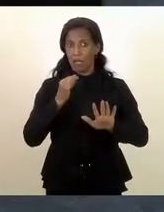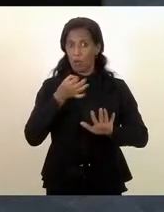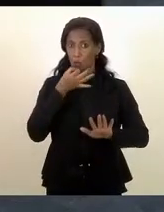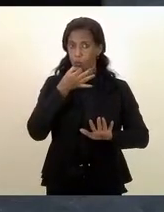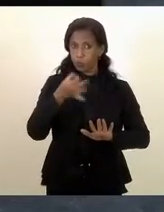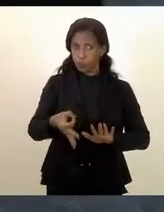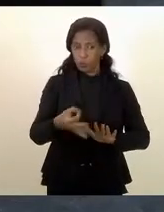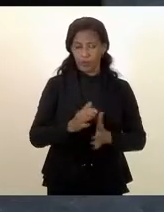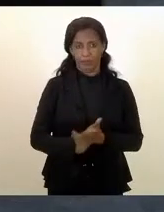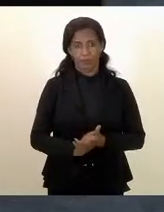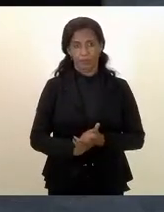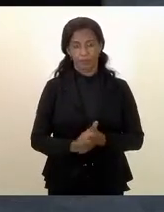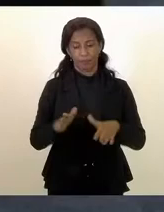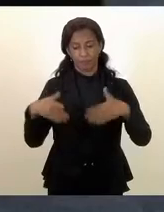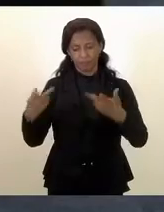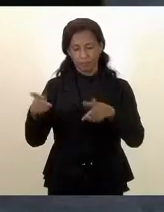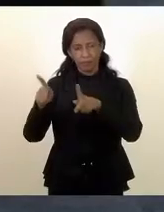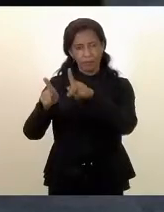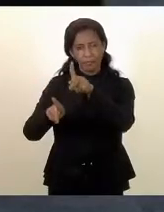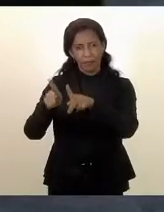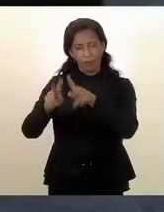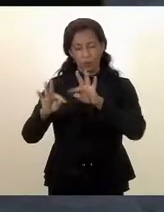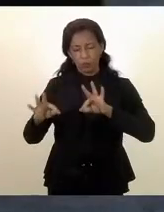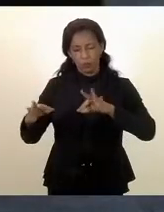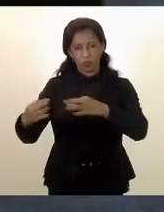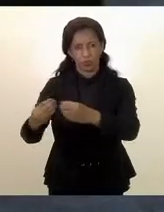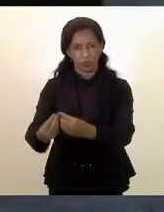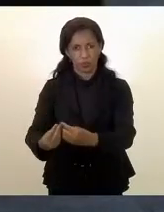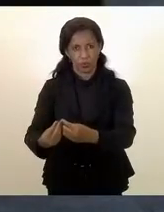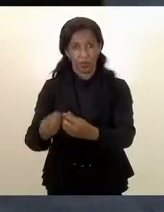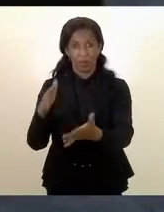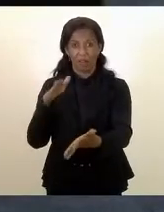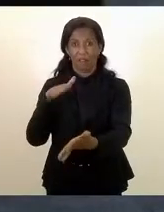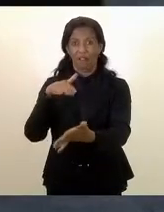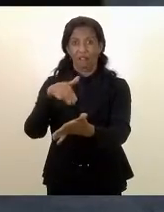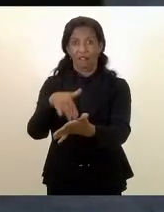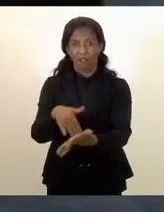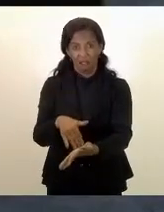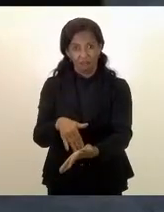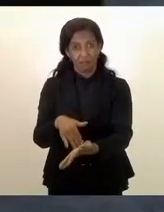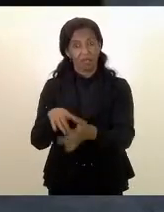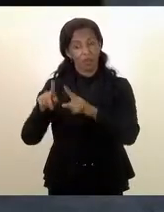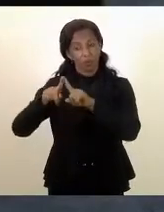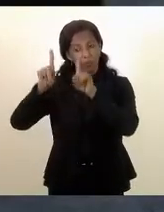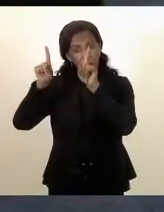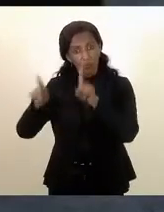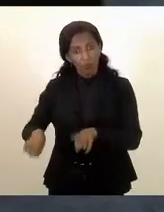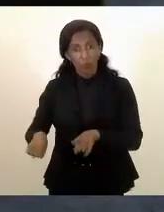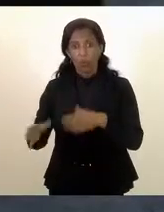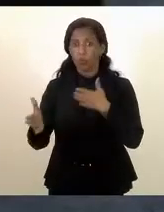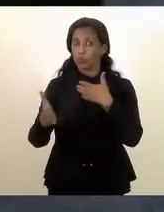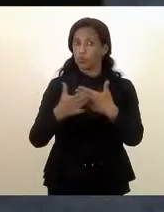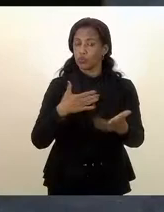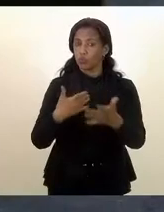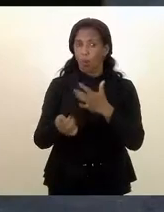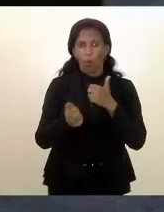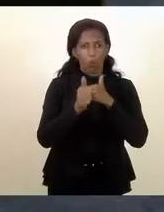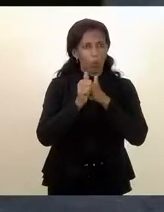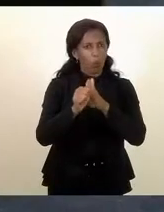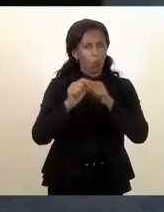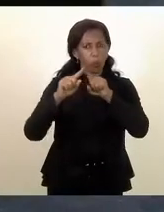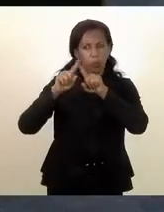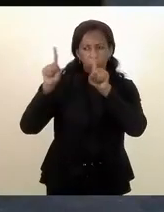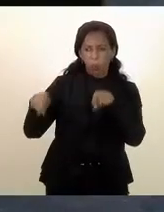para a população num todo até para os funcionários de qualquer segmento